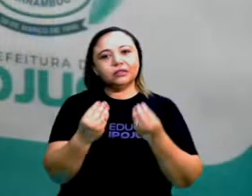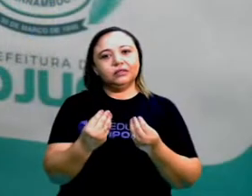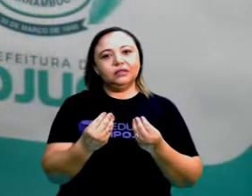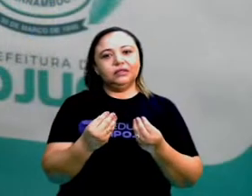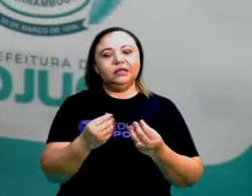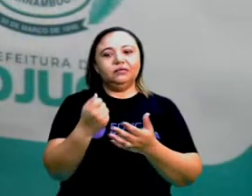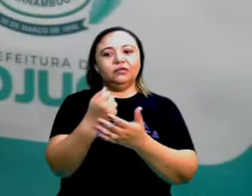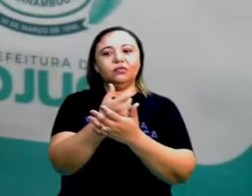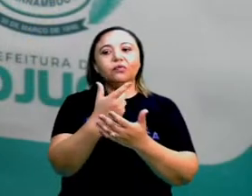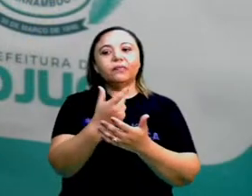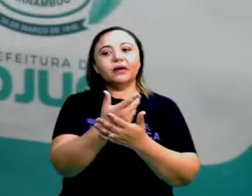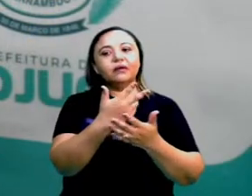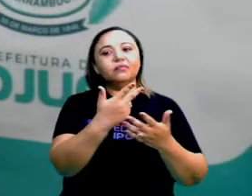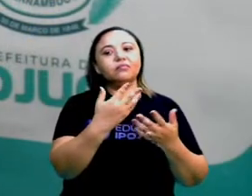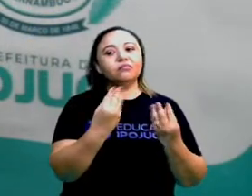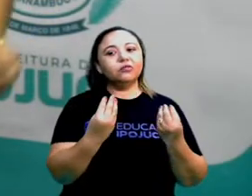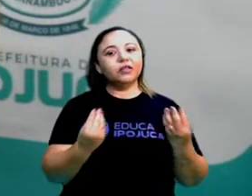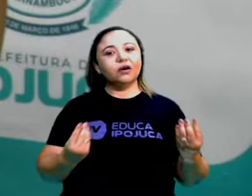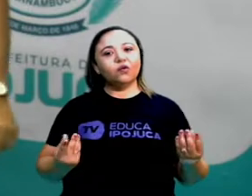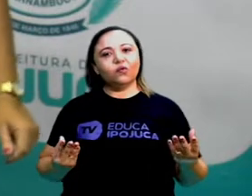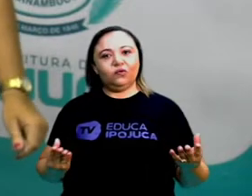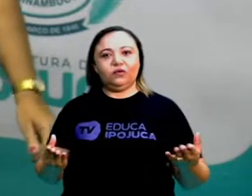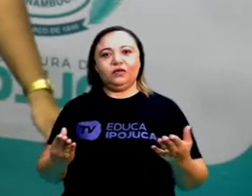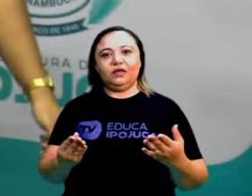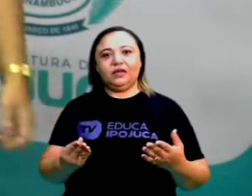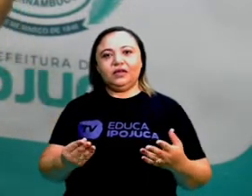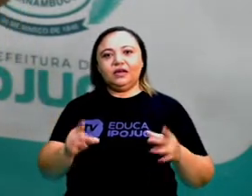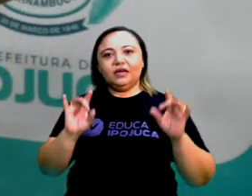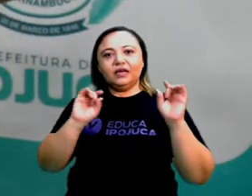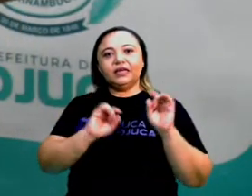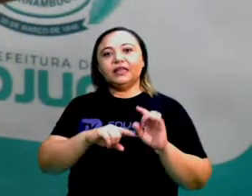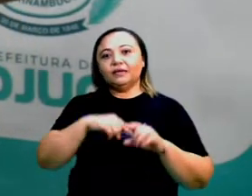precisa? Ou a gente está comprando coisas a mais que vai para o lixo?